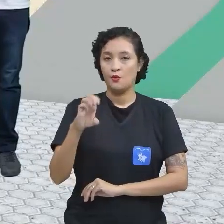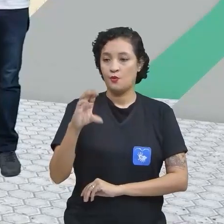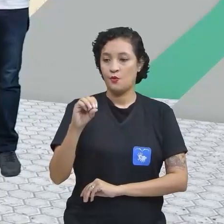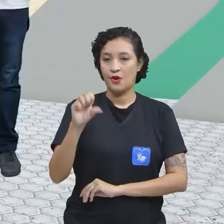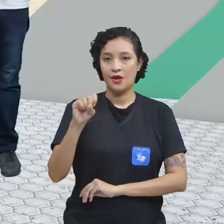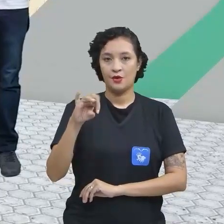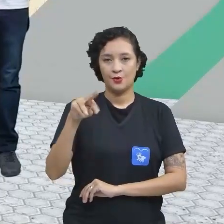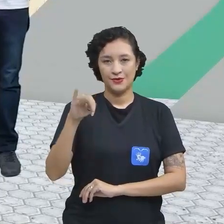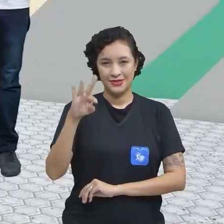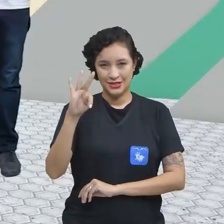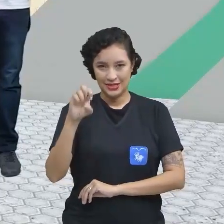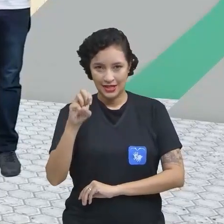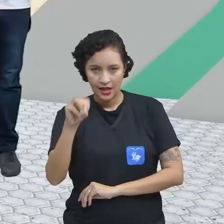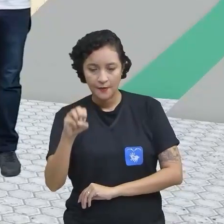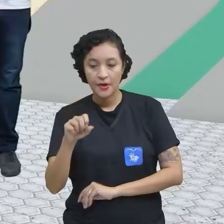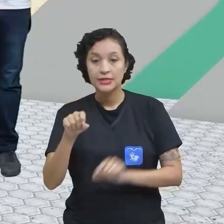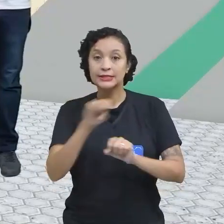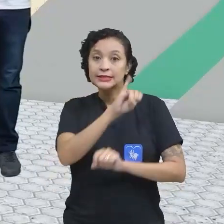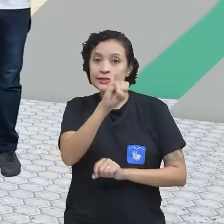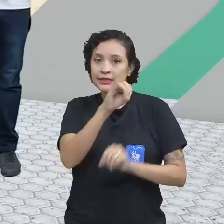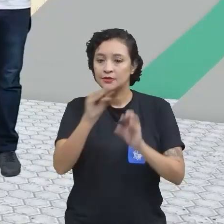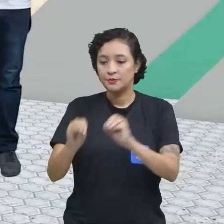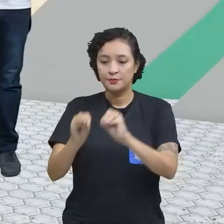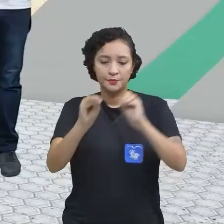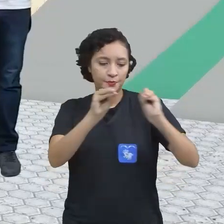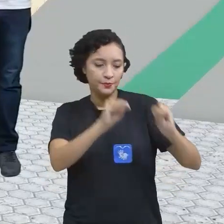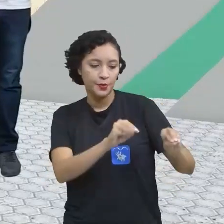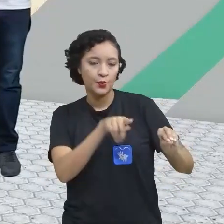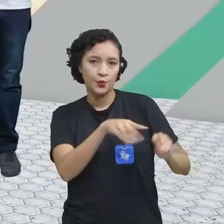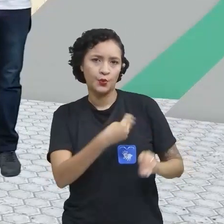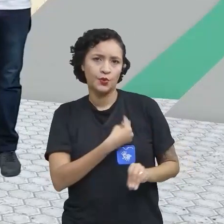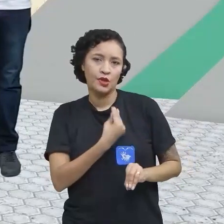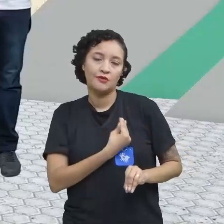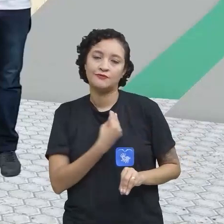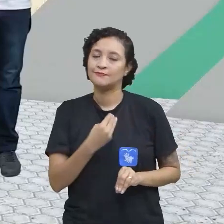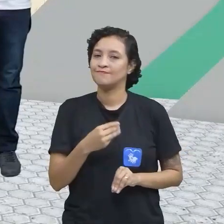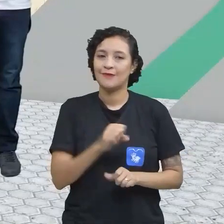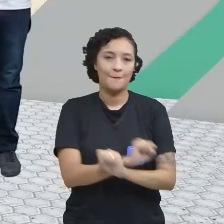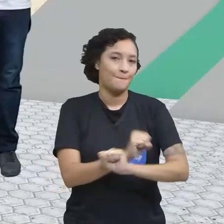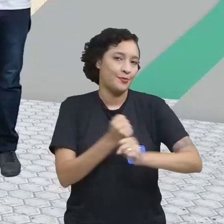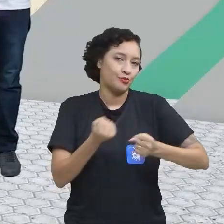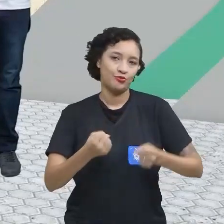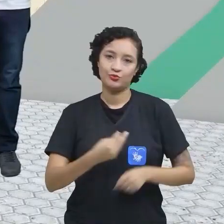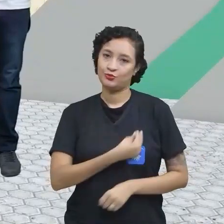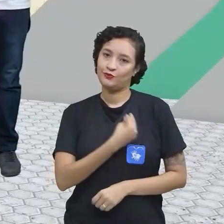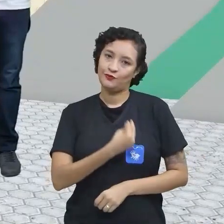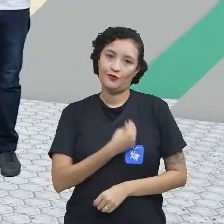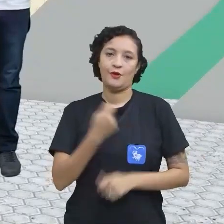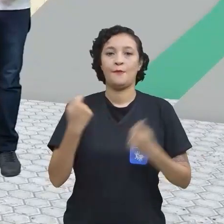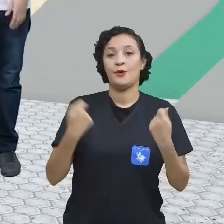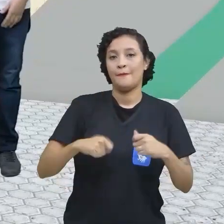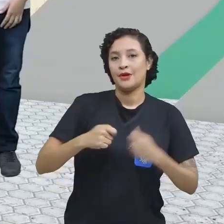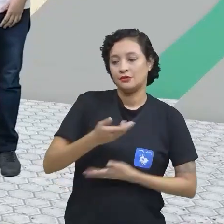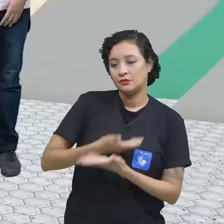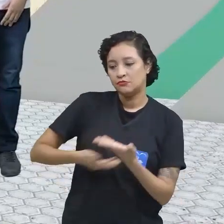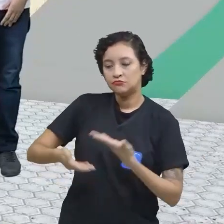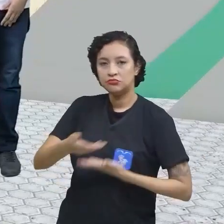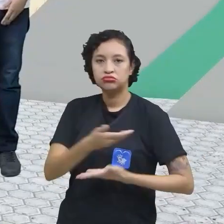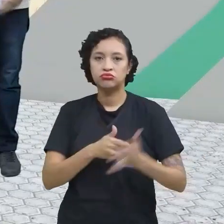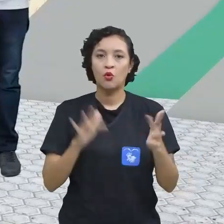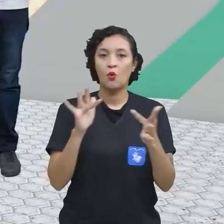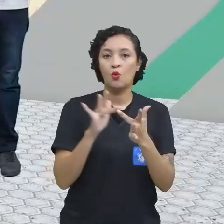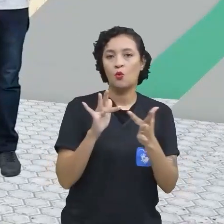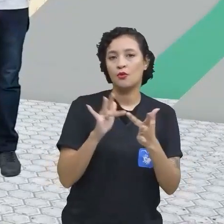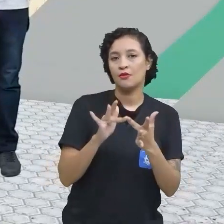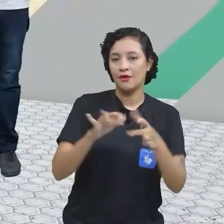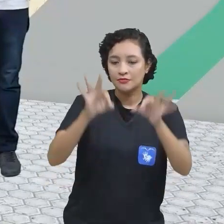fosse transferido para outro lugar, eles não iam conseguir sobreviver, porque eles precisam interagir com esse lugar, né? Como eu falei para vocês, na savana. Então,